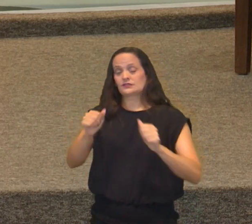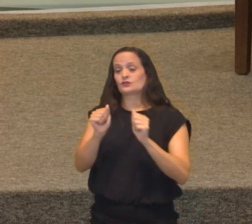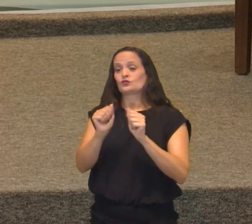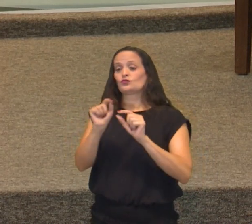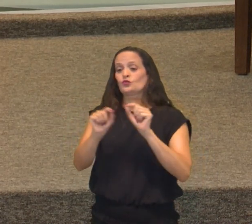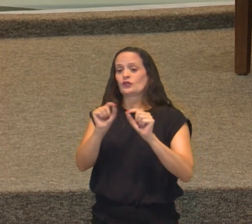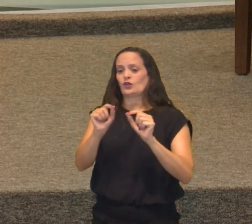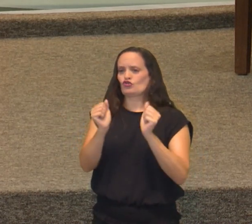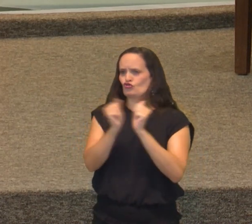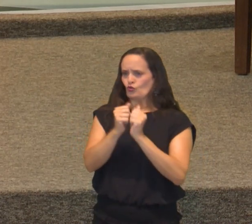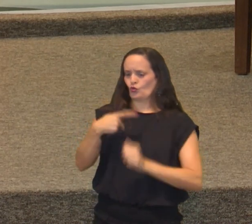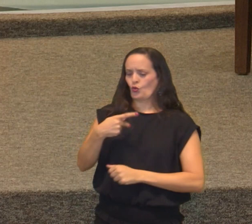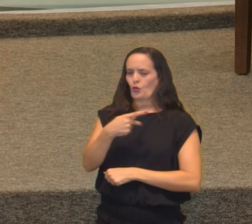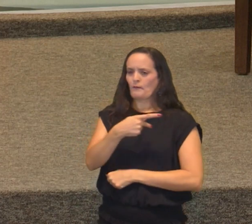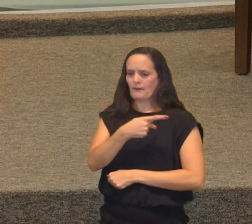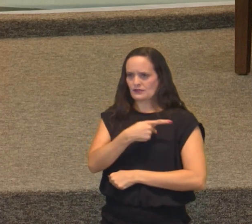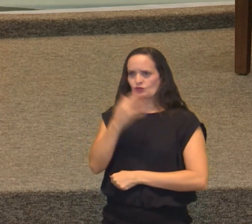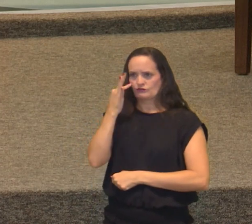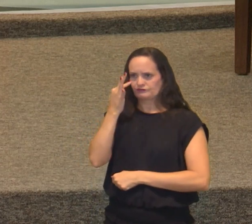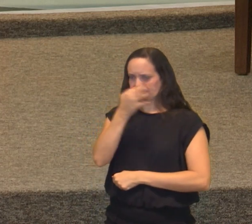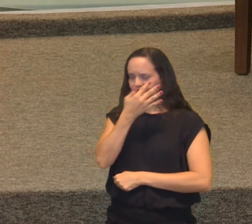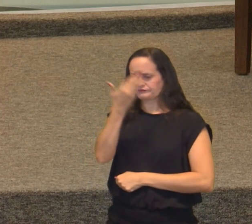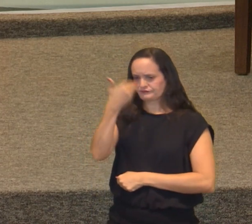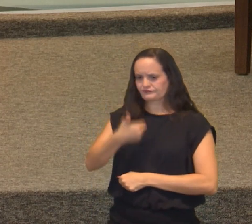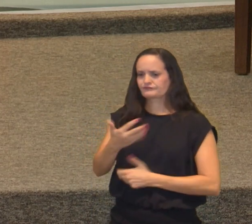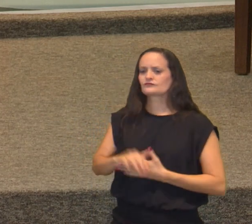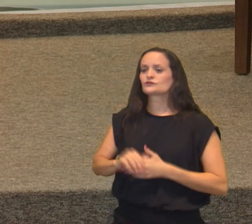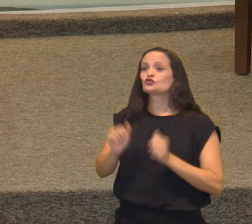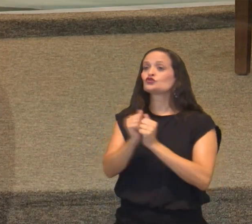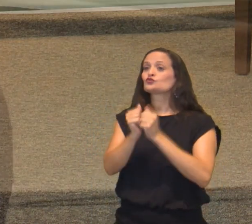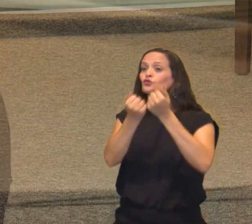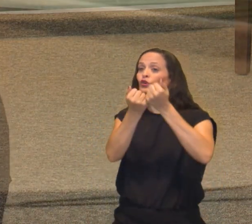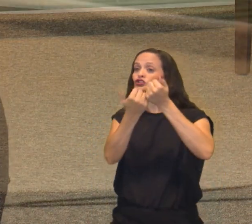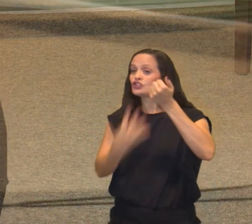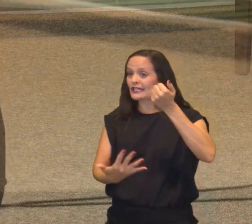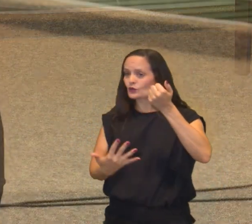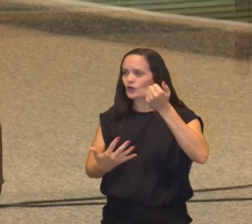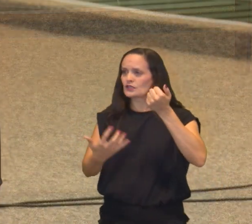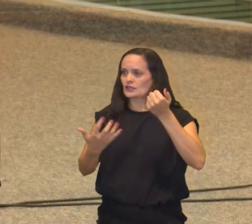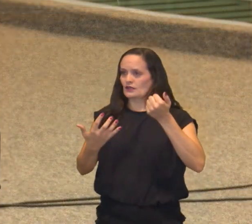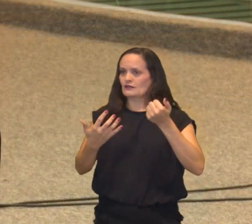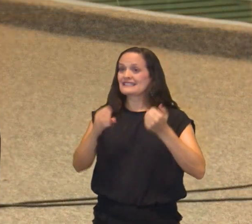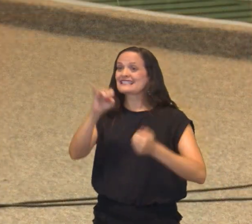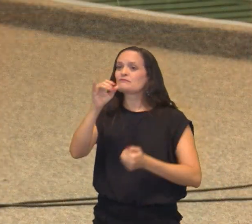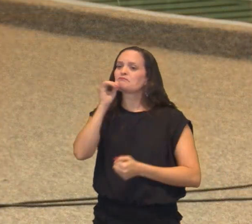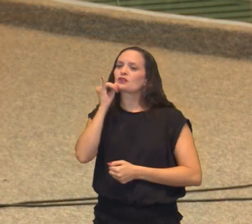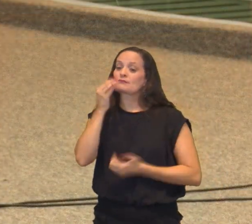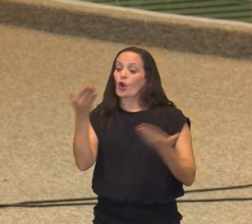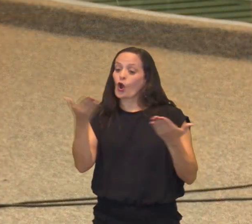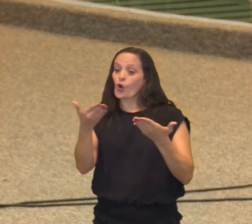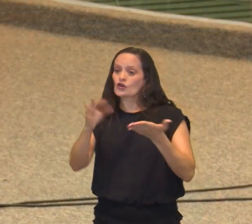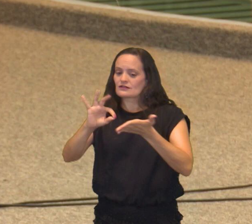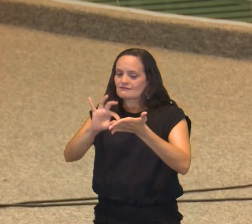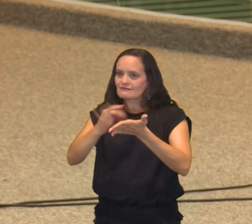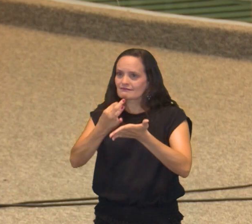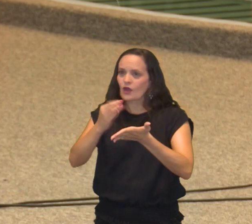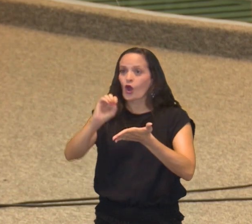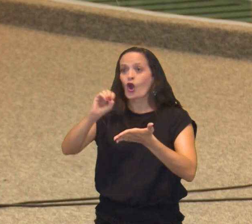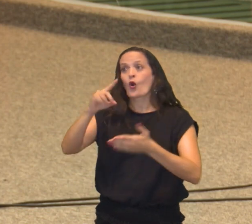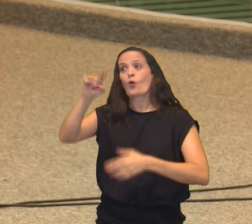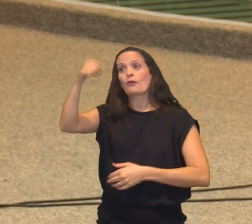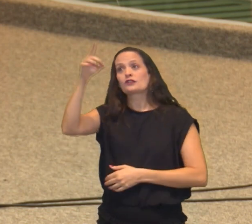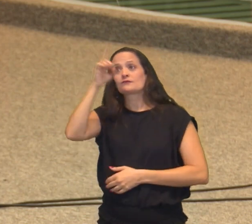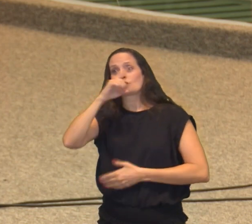e também da nossa diretoria da igreja, se você fizer sua inscrição hoje ou no próximo domingo,